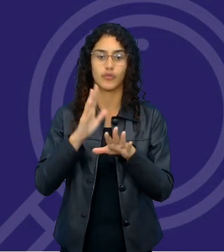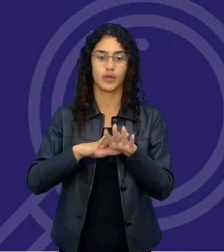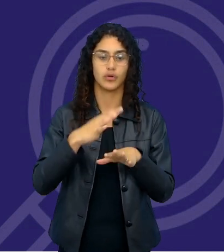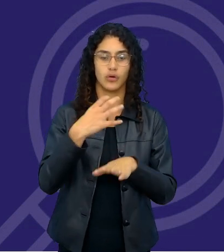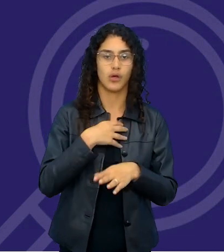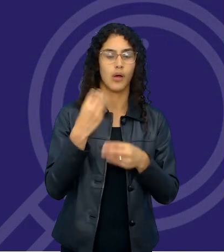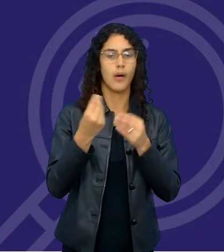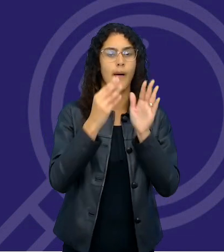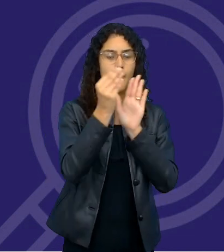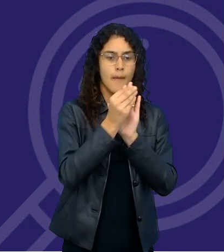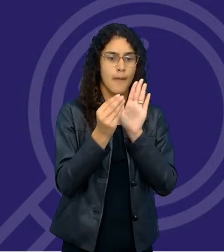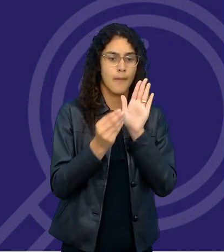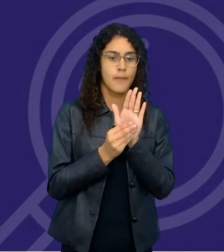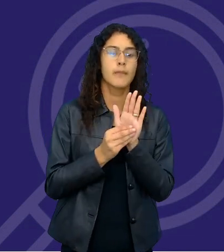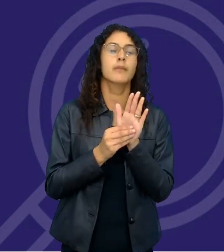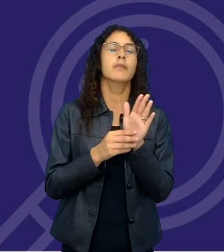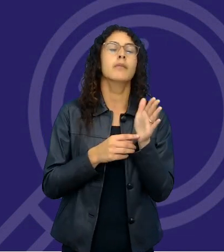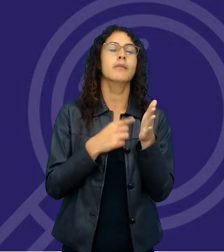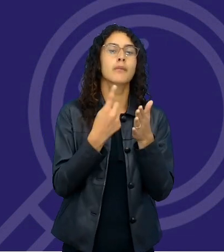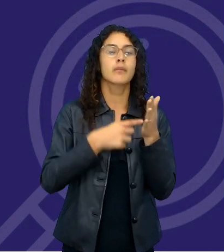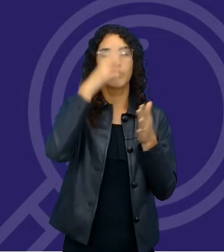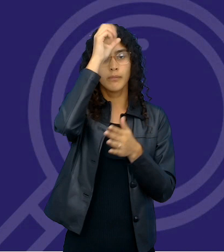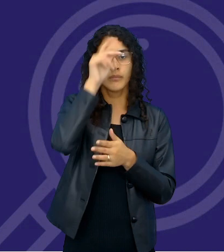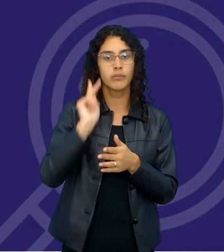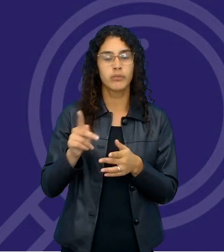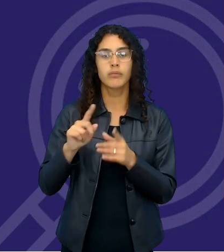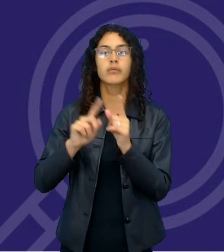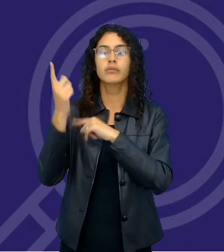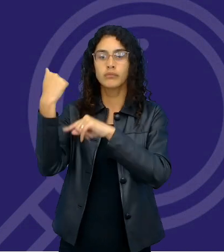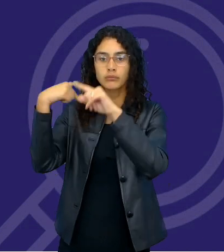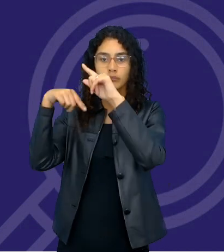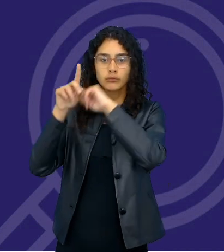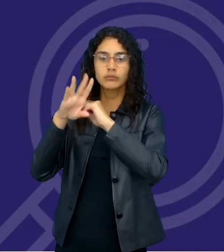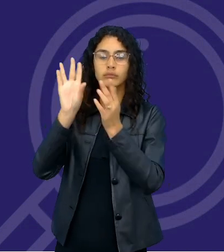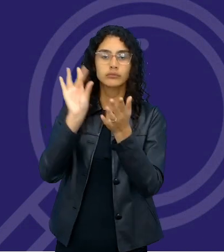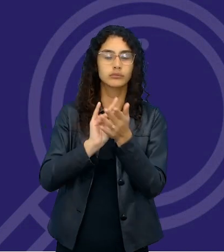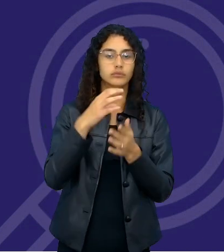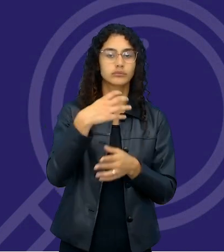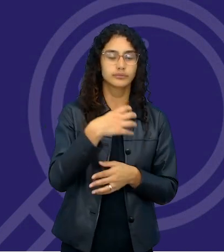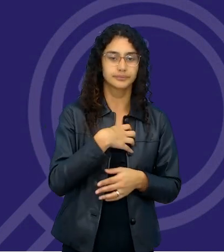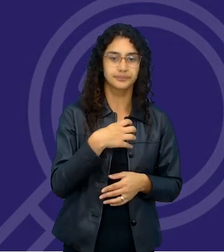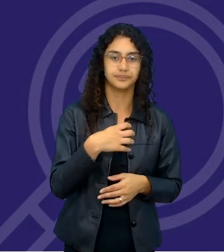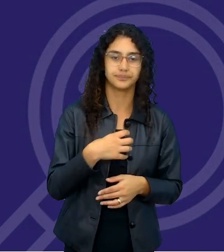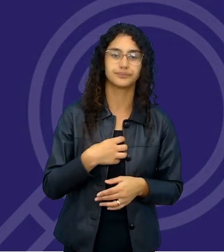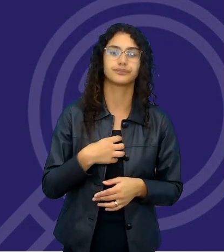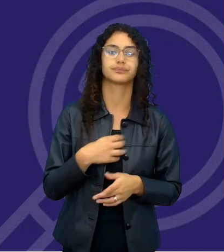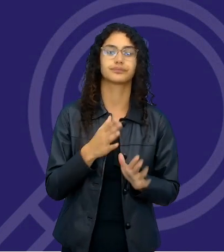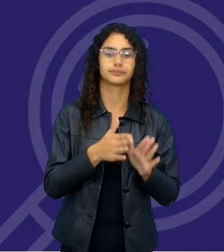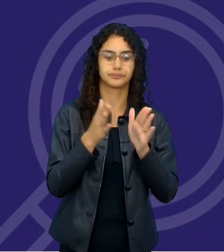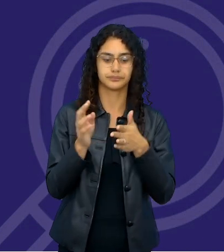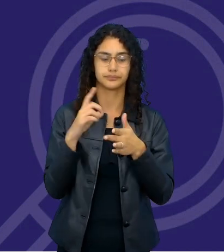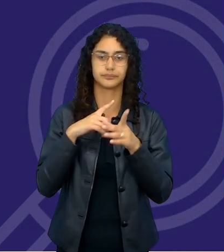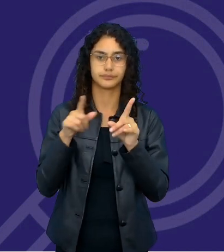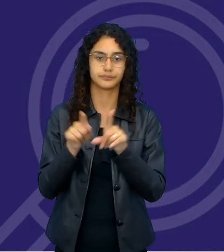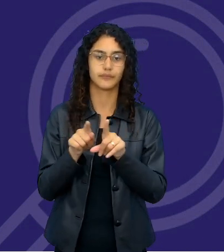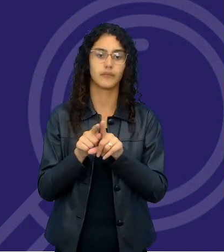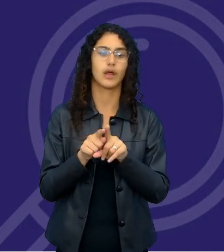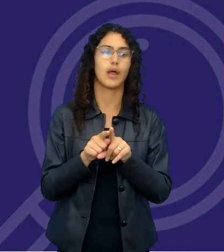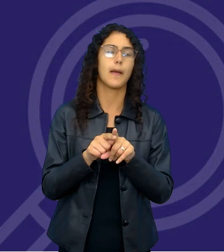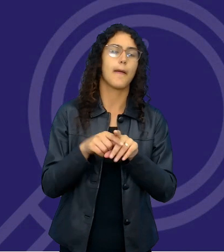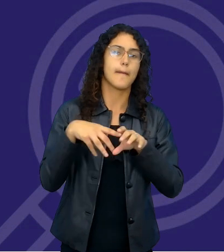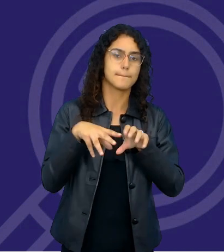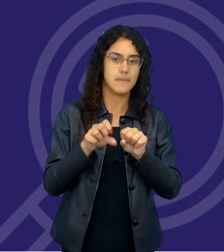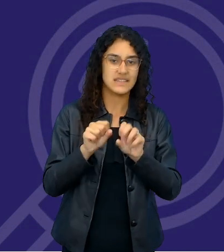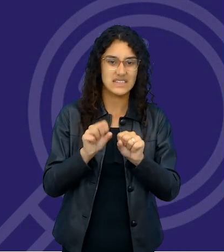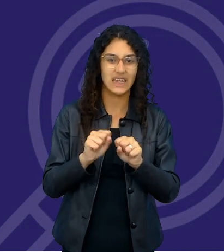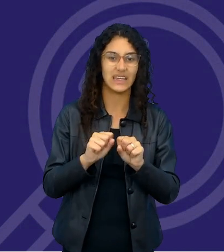como está ali prevista no Caderno Aprender Sempre, era para desenvolver uma modelagem, né, a partir de massinha,